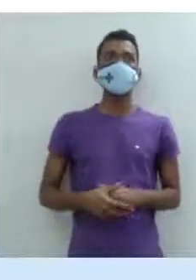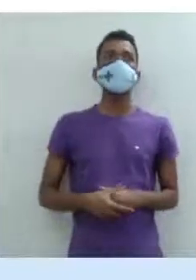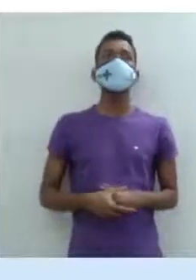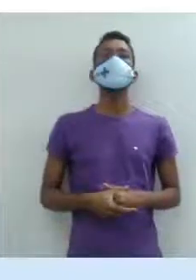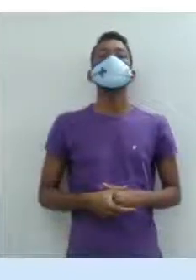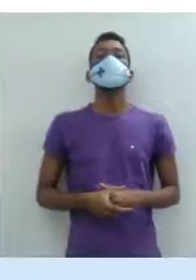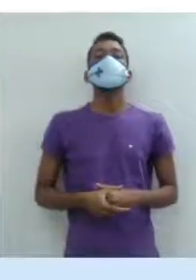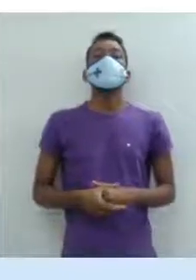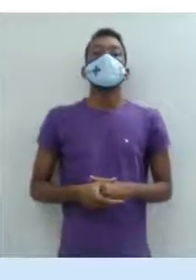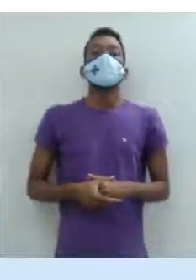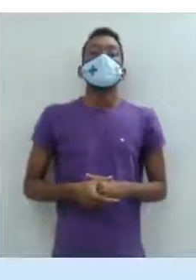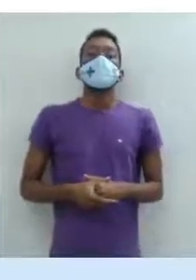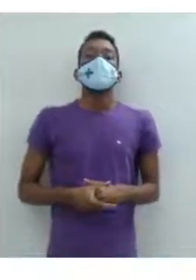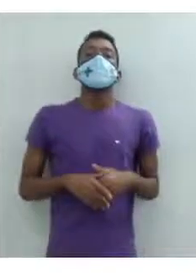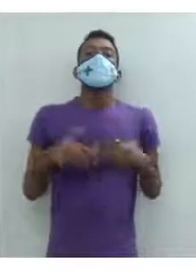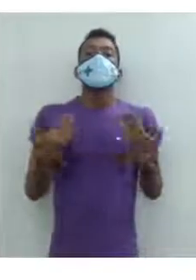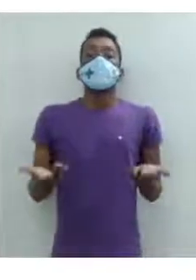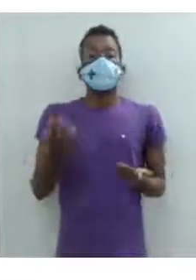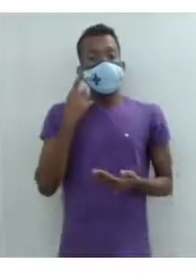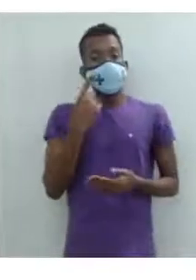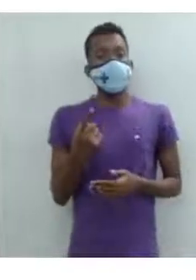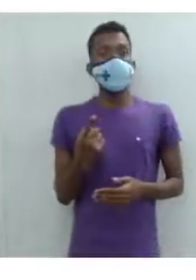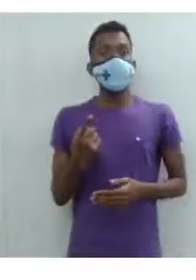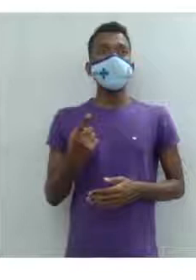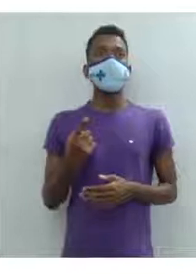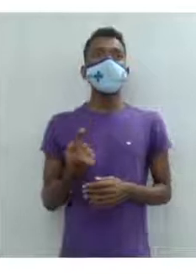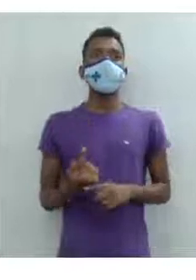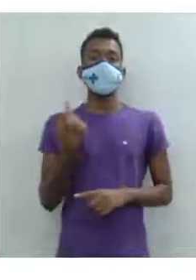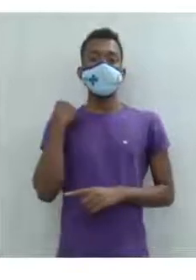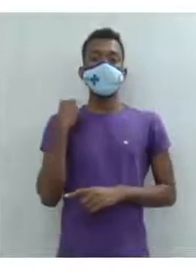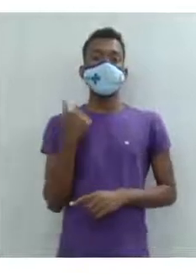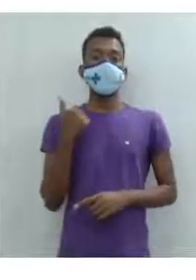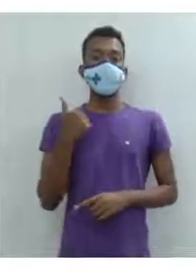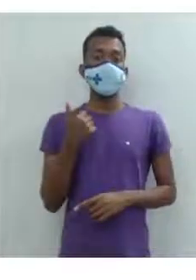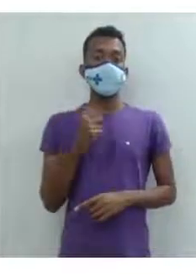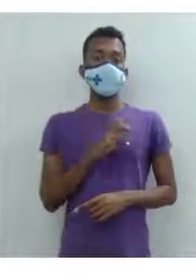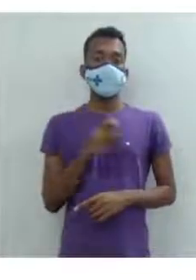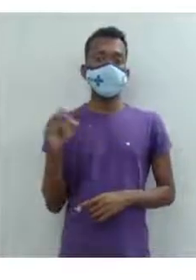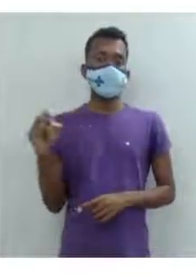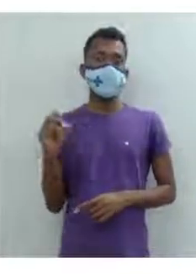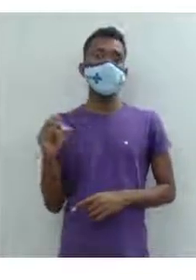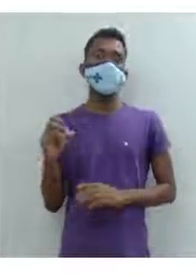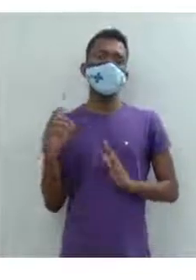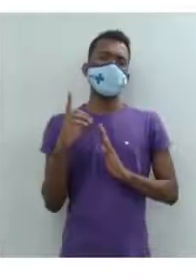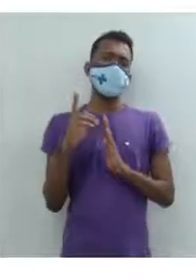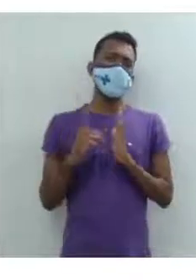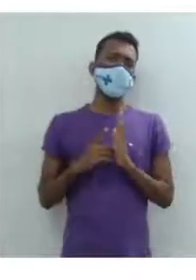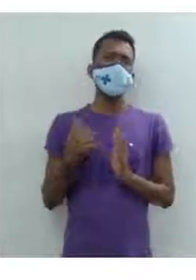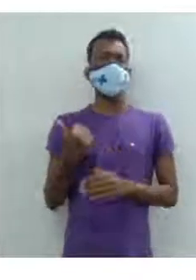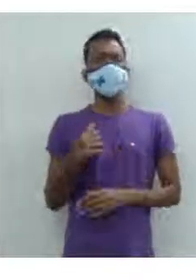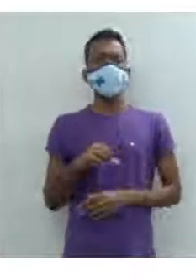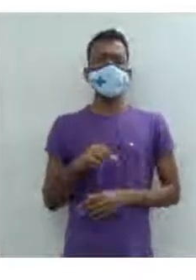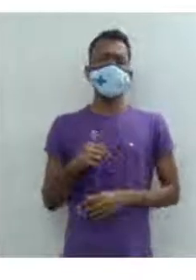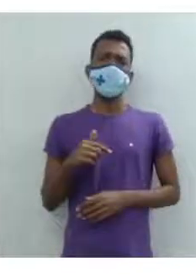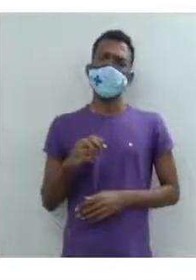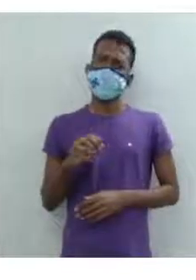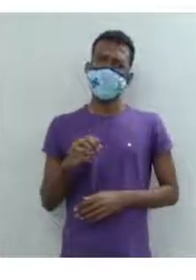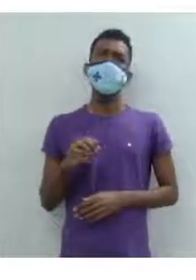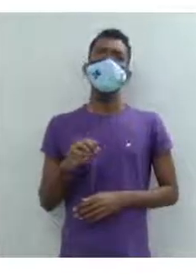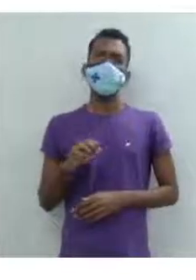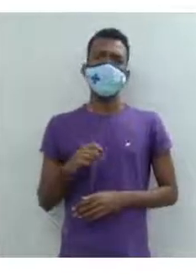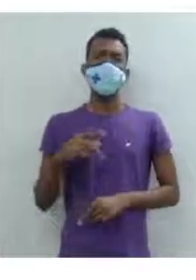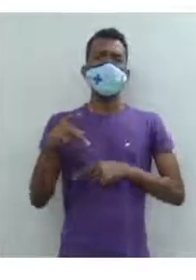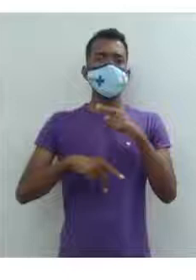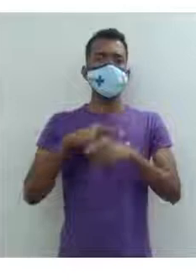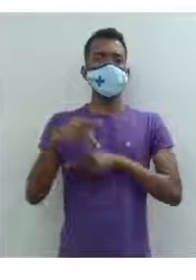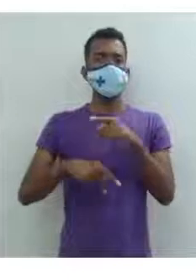vejamos. Desde 1500 até a década de 1970, a